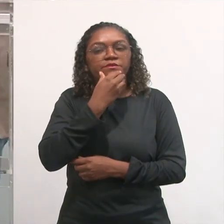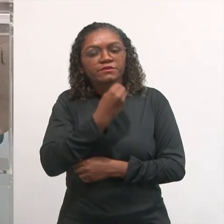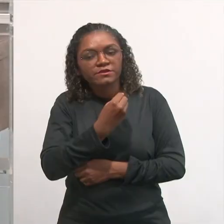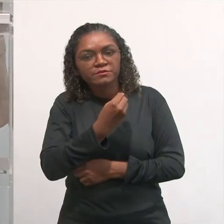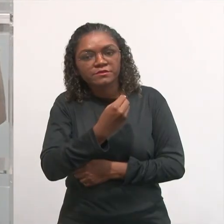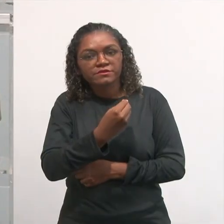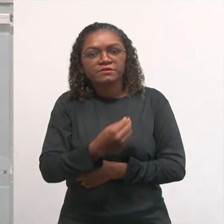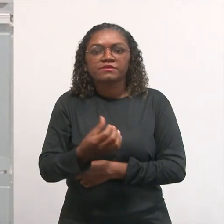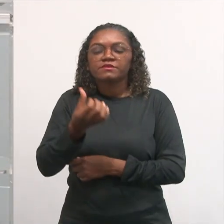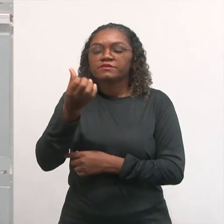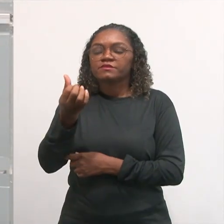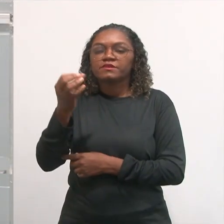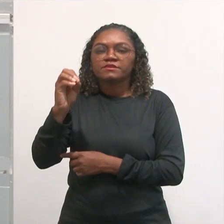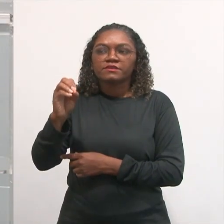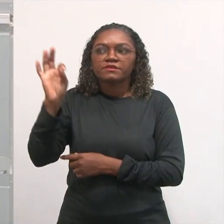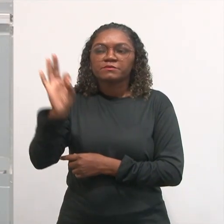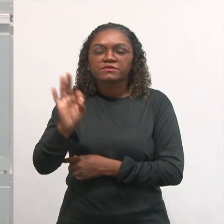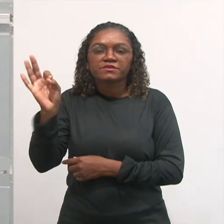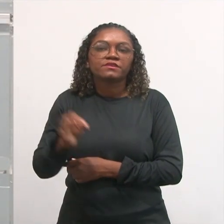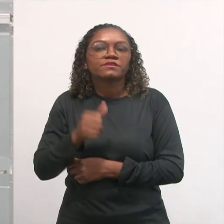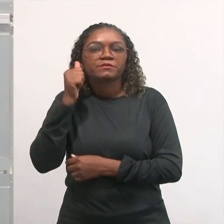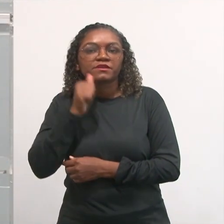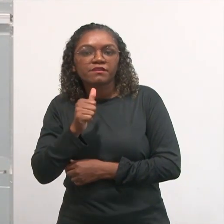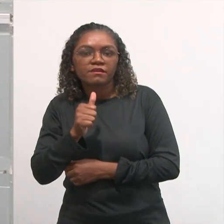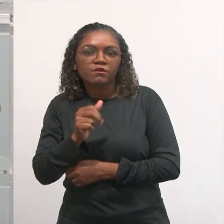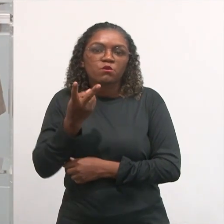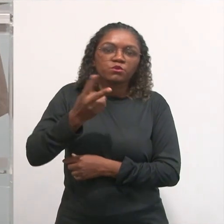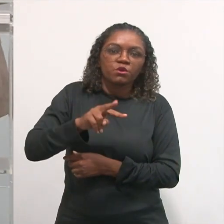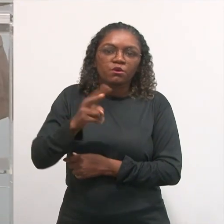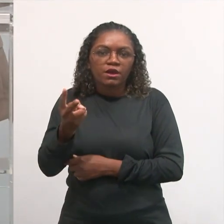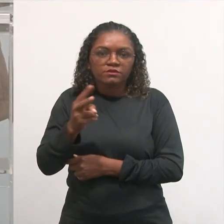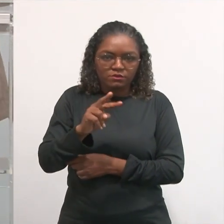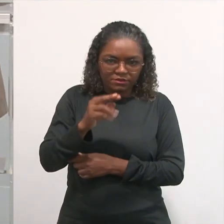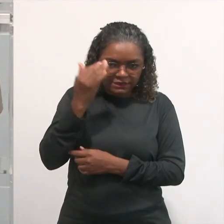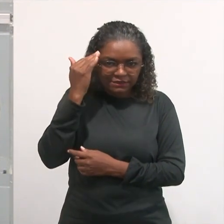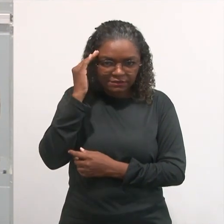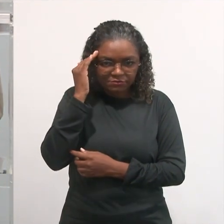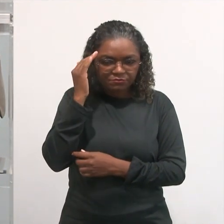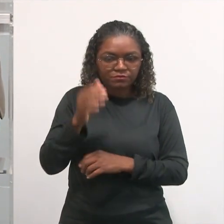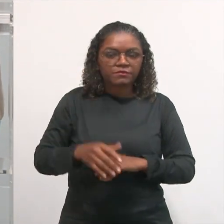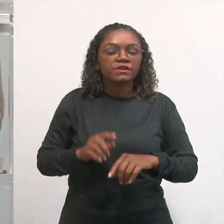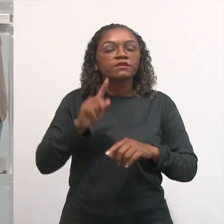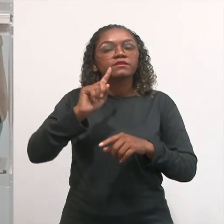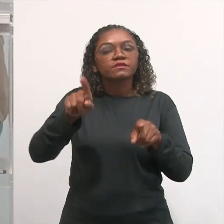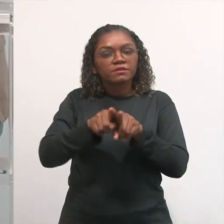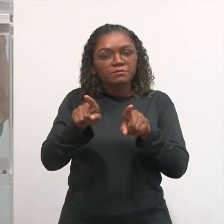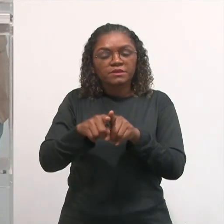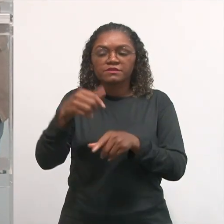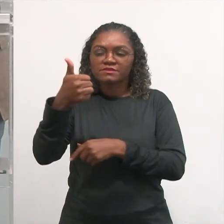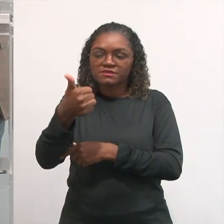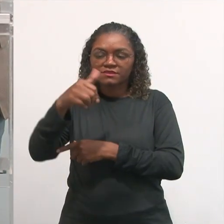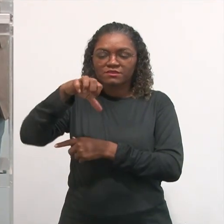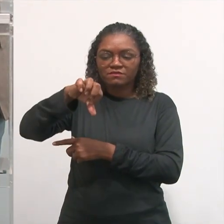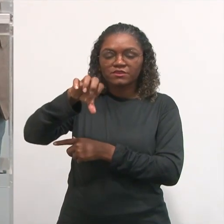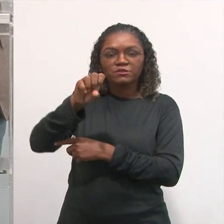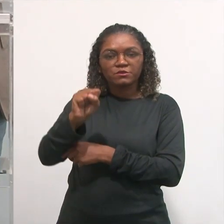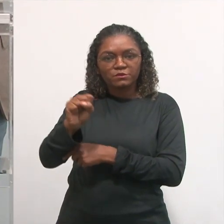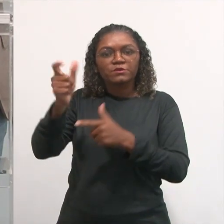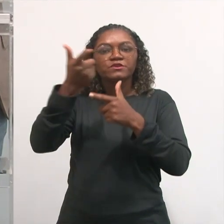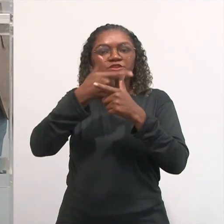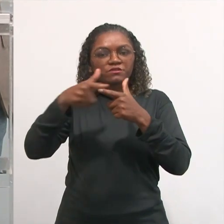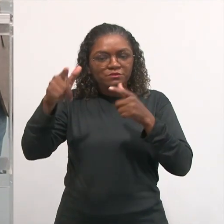errado. E aí, eu vou dividir esses 198 também dentro desses extratos. Daqueles